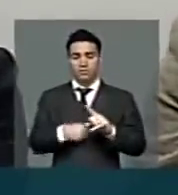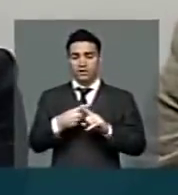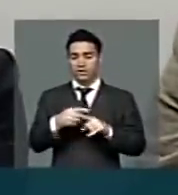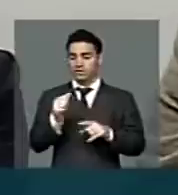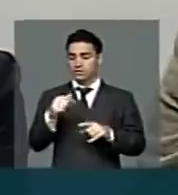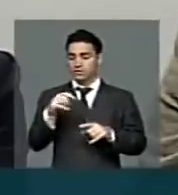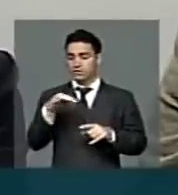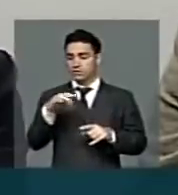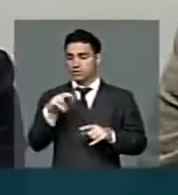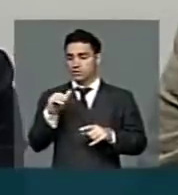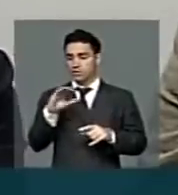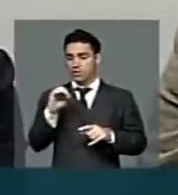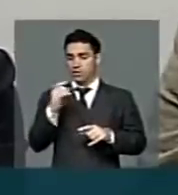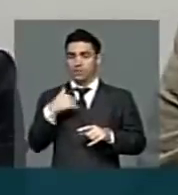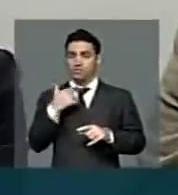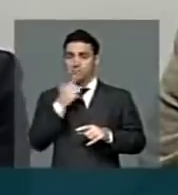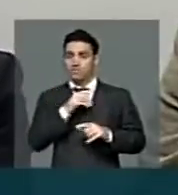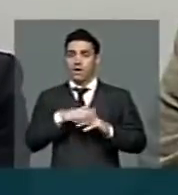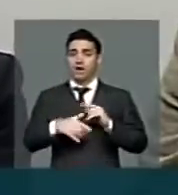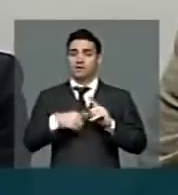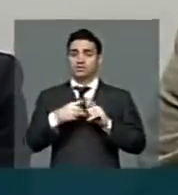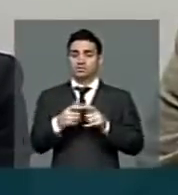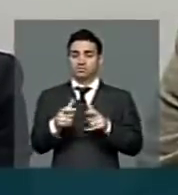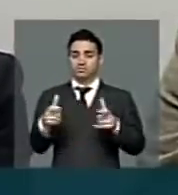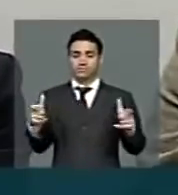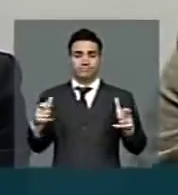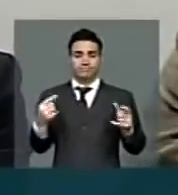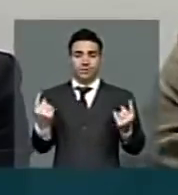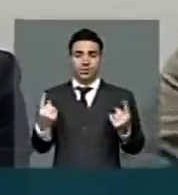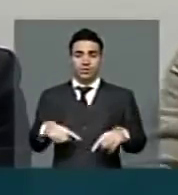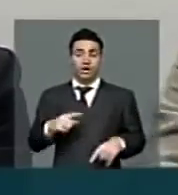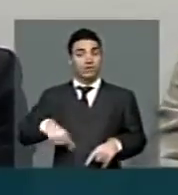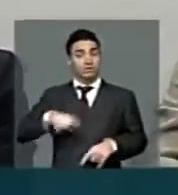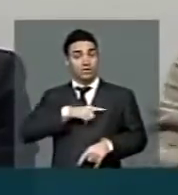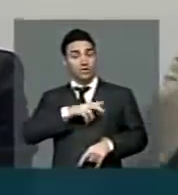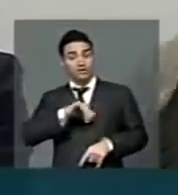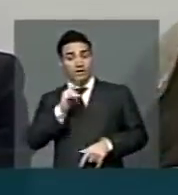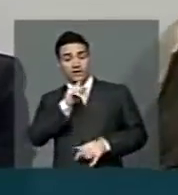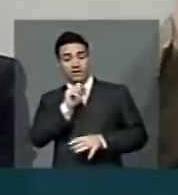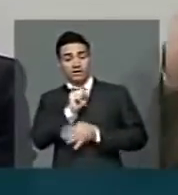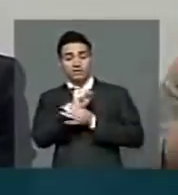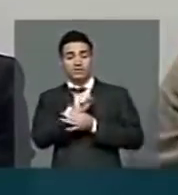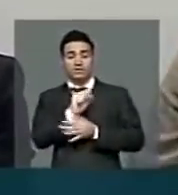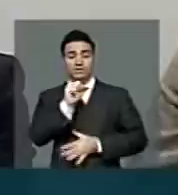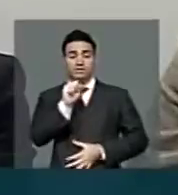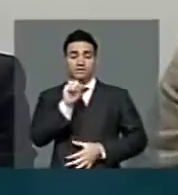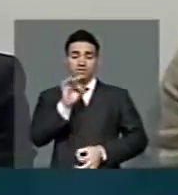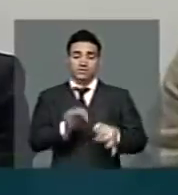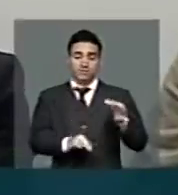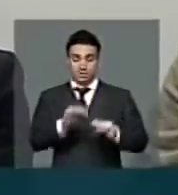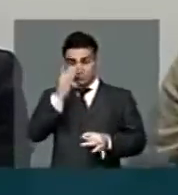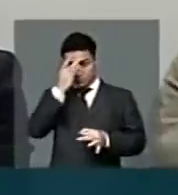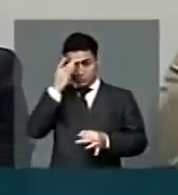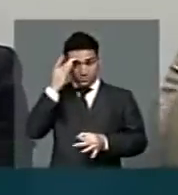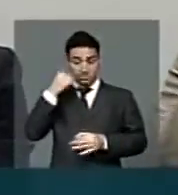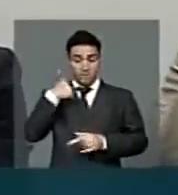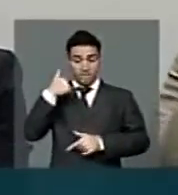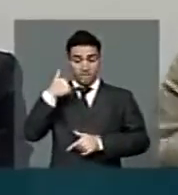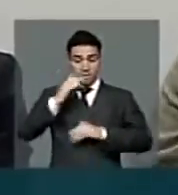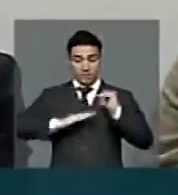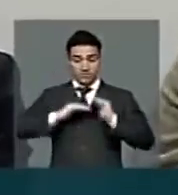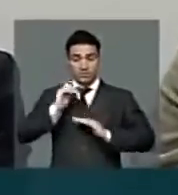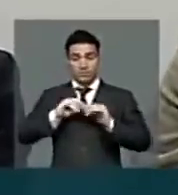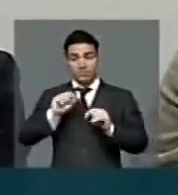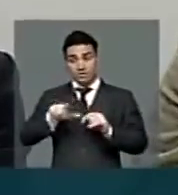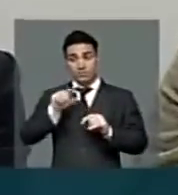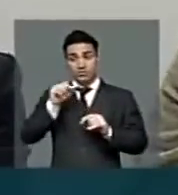e de sociólogos por conta disso. Muito pelo contrário, a gente só vai garantir segurança jurídica, aquelas profissionais que